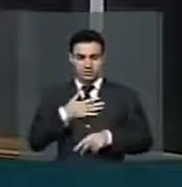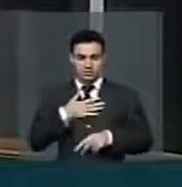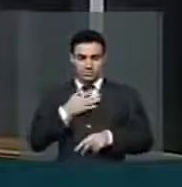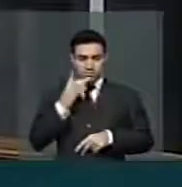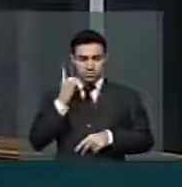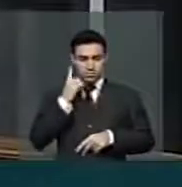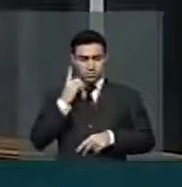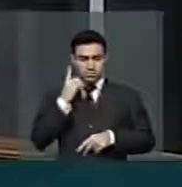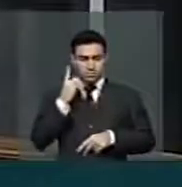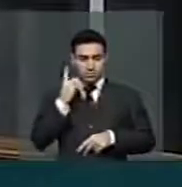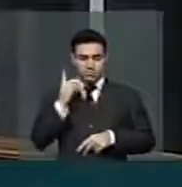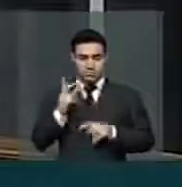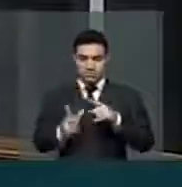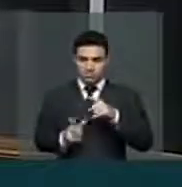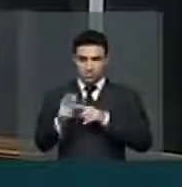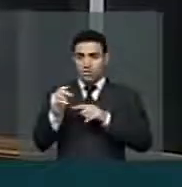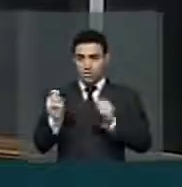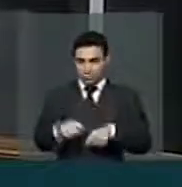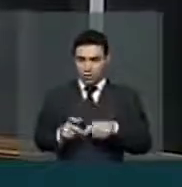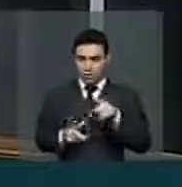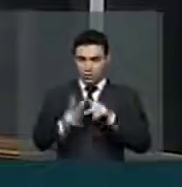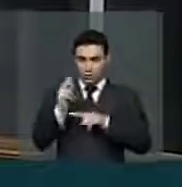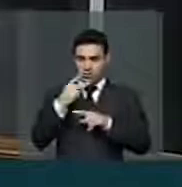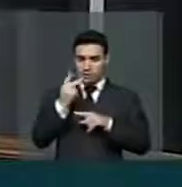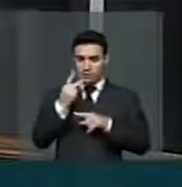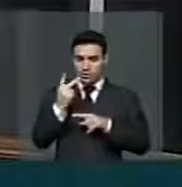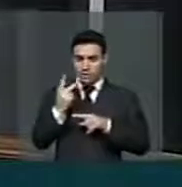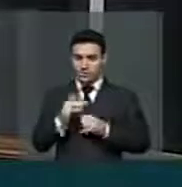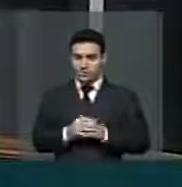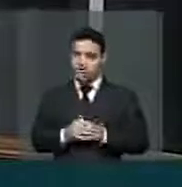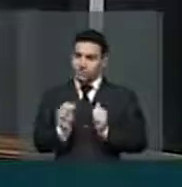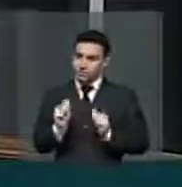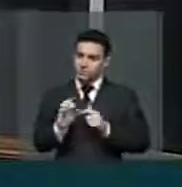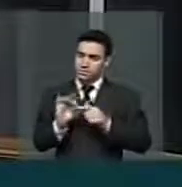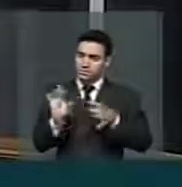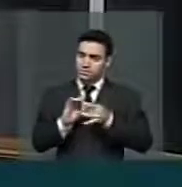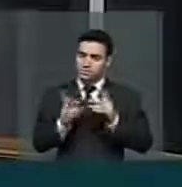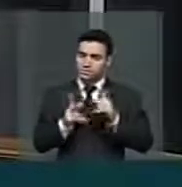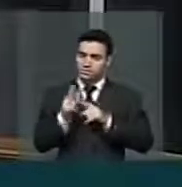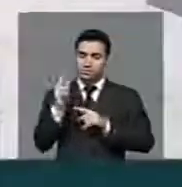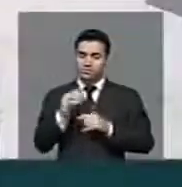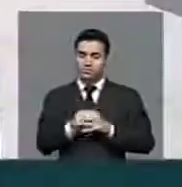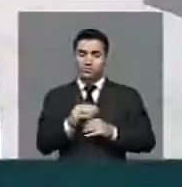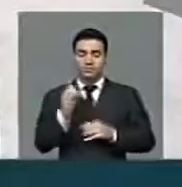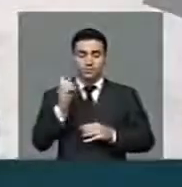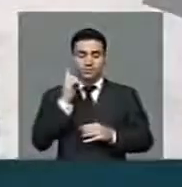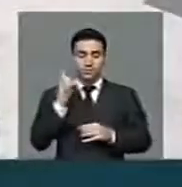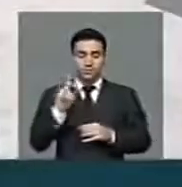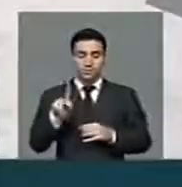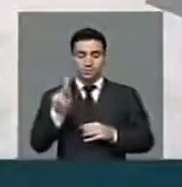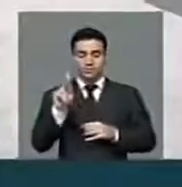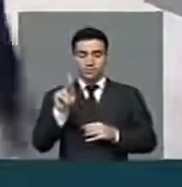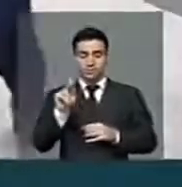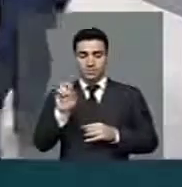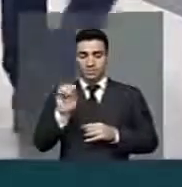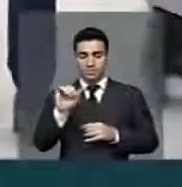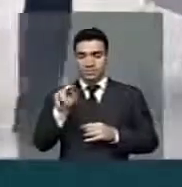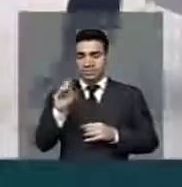Deputada, a senhora permite uma parte? Pois não? Deputada aqui Cota, nós